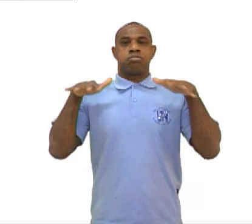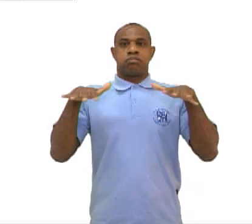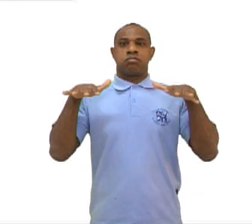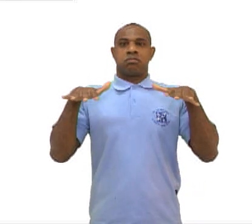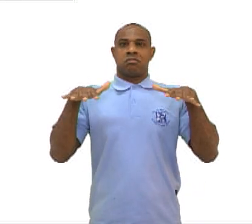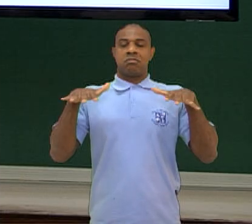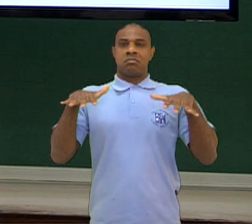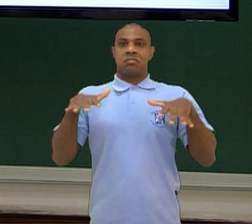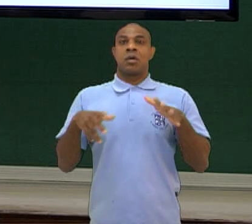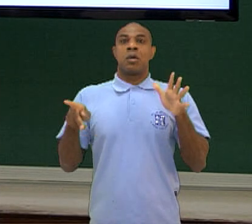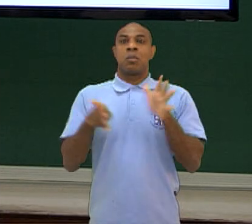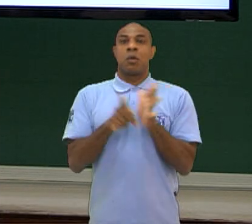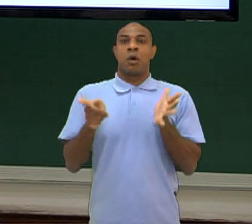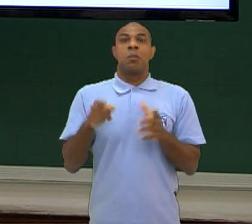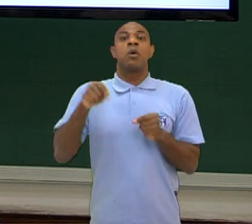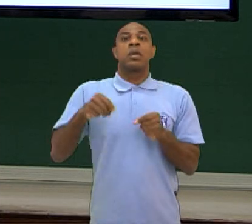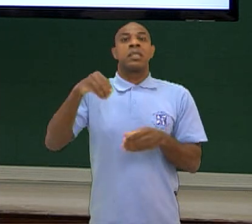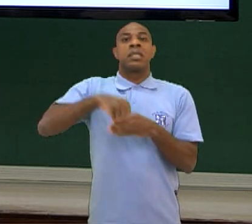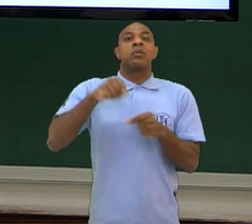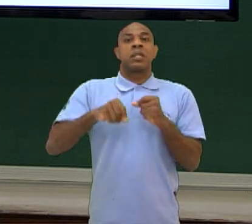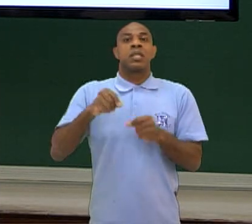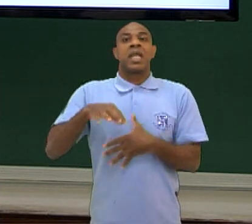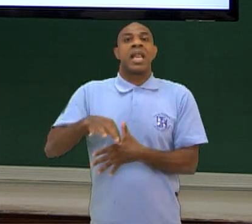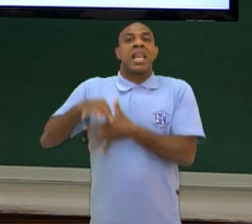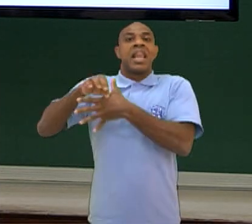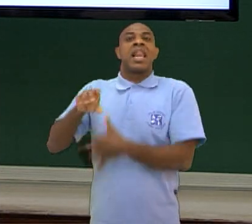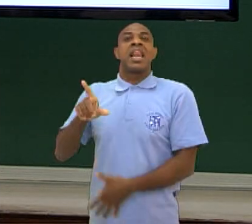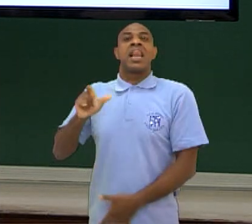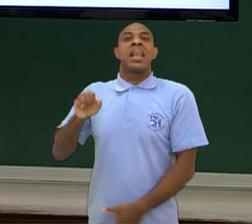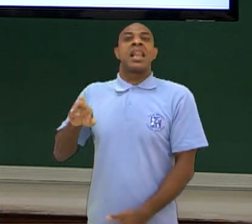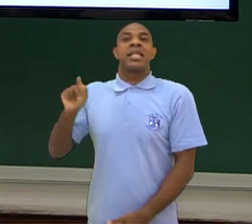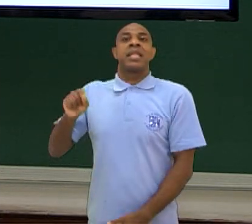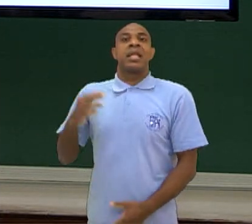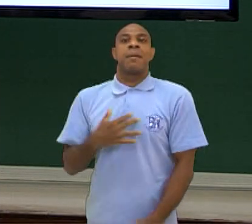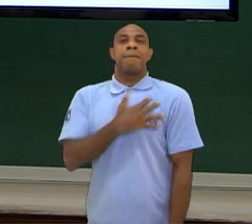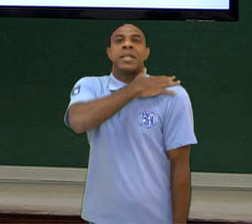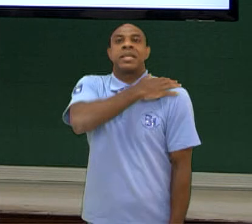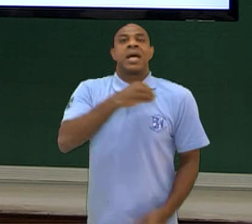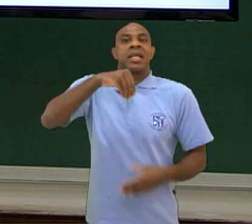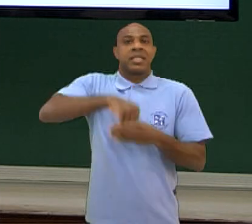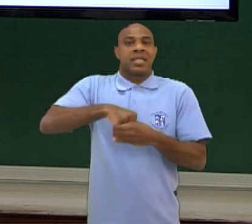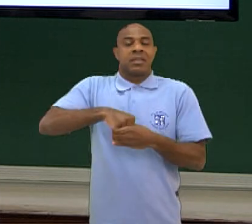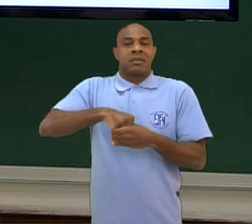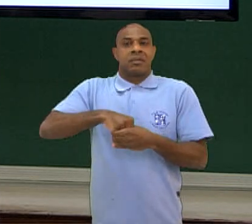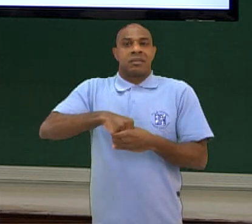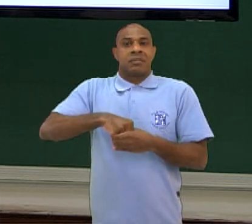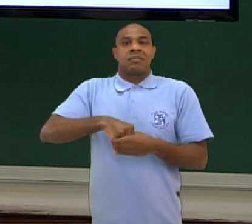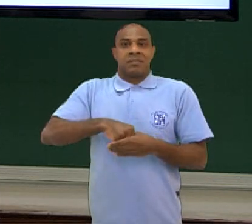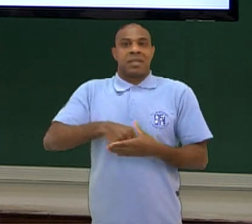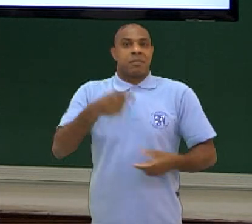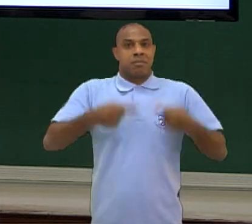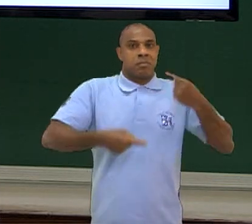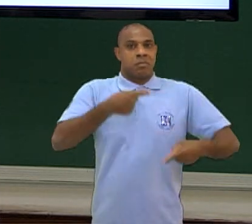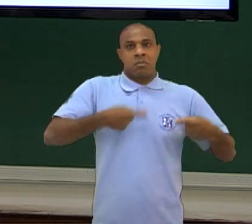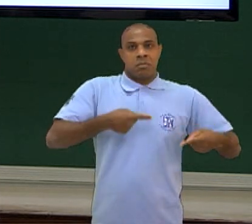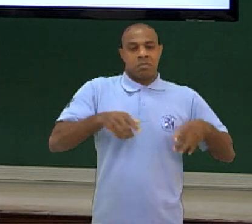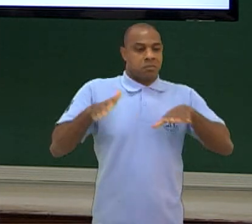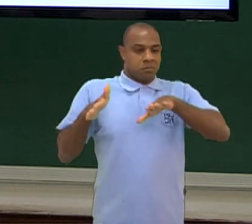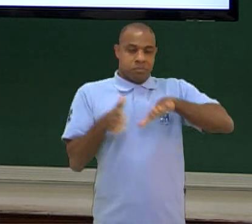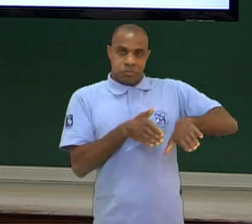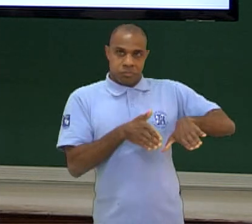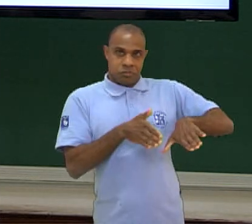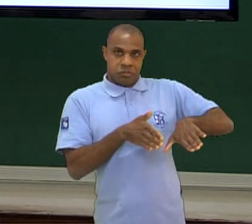cargos, por pessoas, por líderes que são militares. O Estado deixa de ser um ente político e se torna um